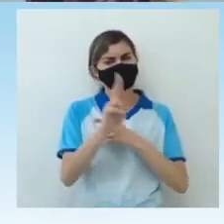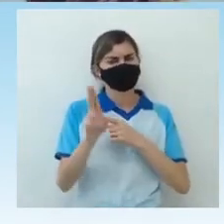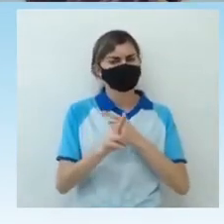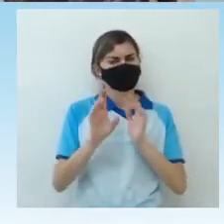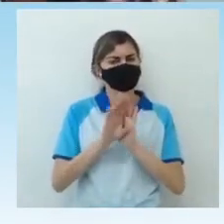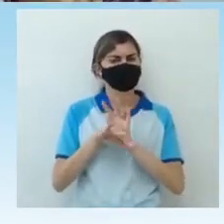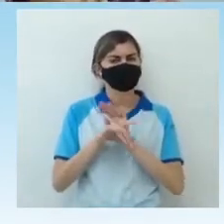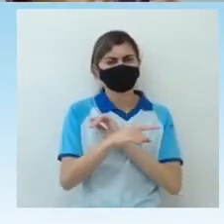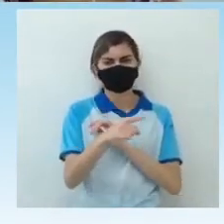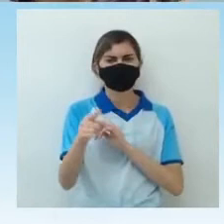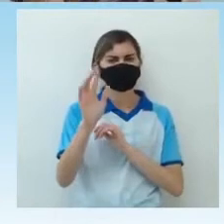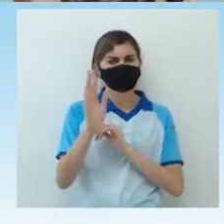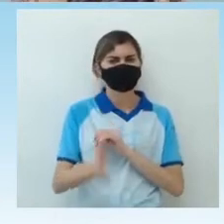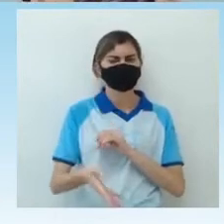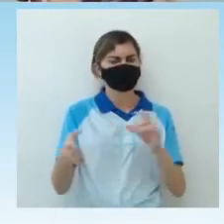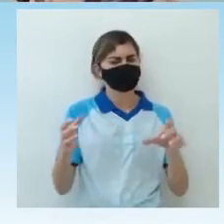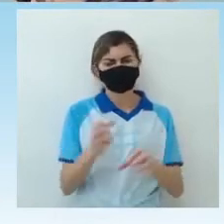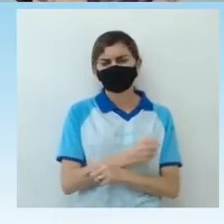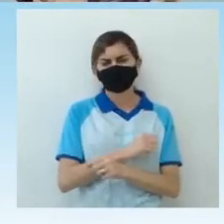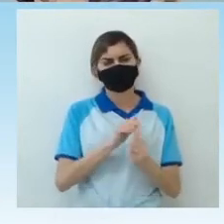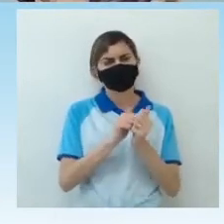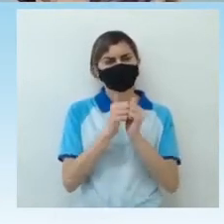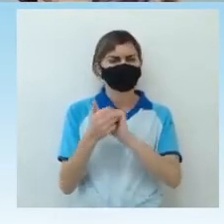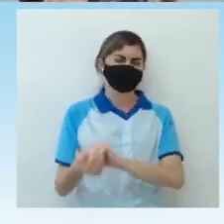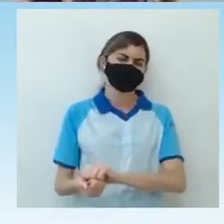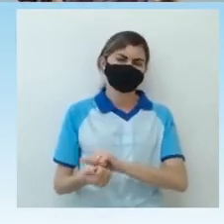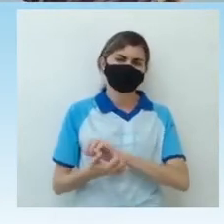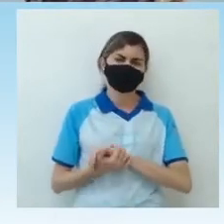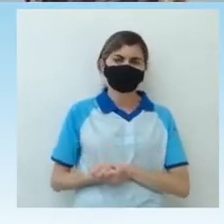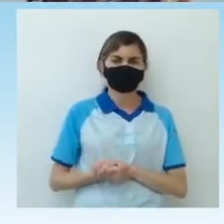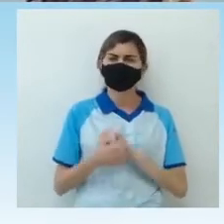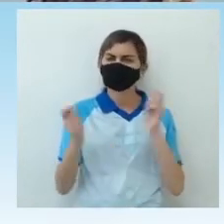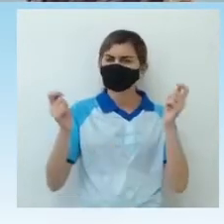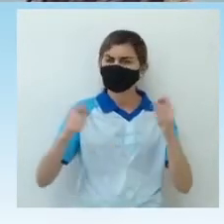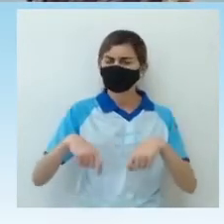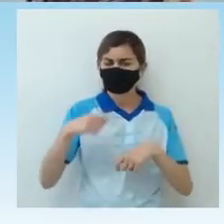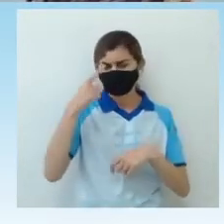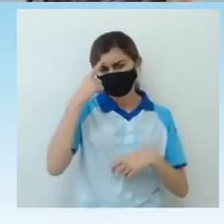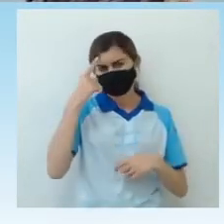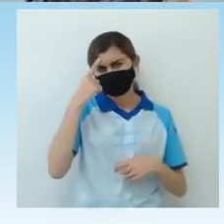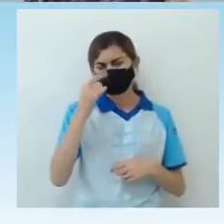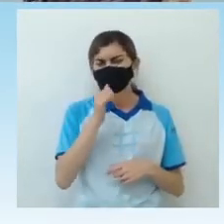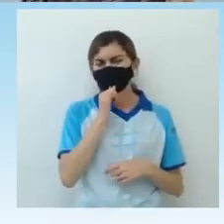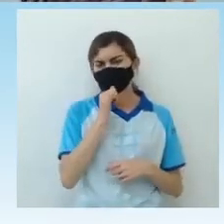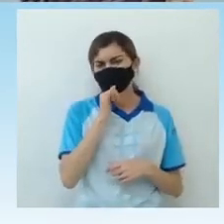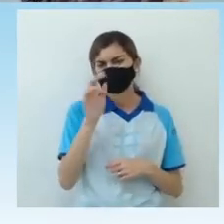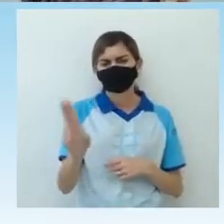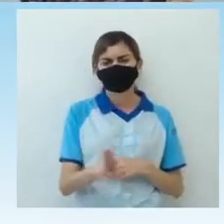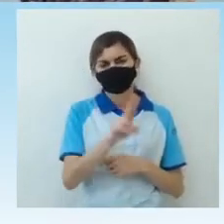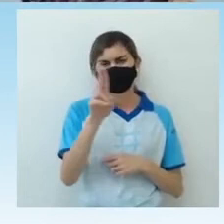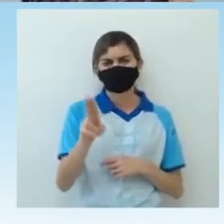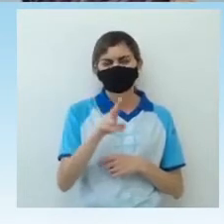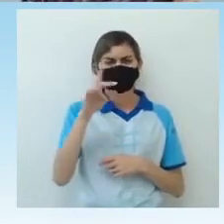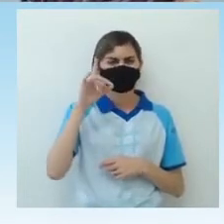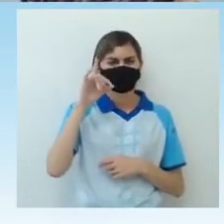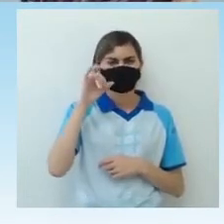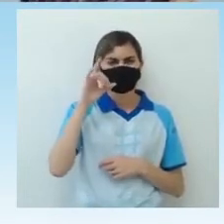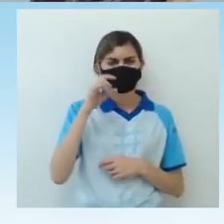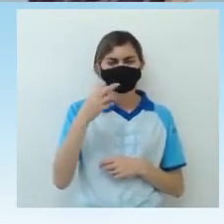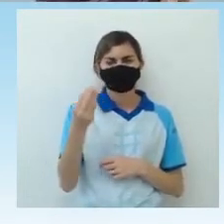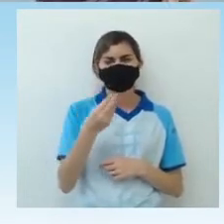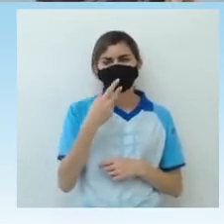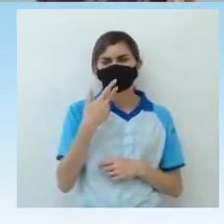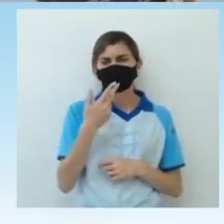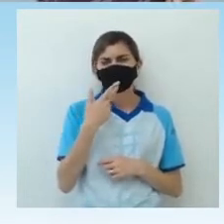que você já está completamente adaptado. É possível pensar, por exemplo, a utilização do Instagram, como eu falei,